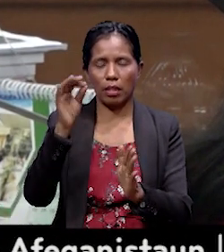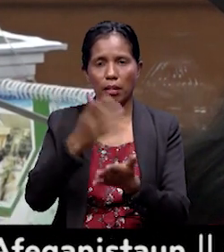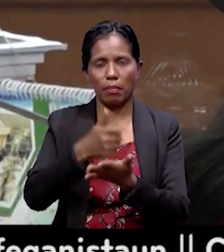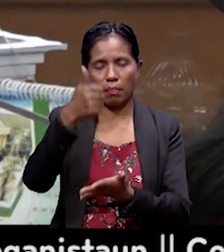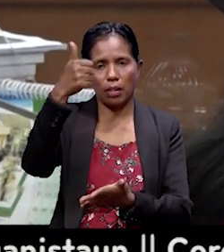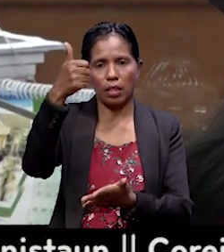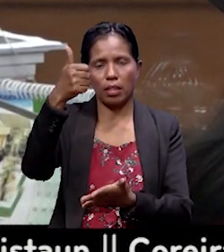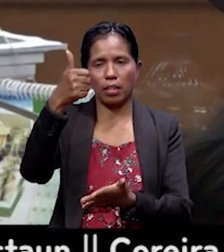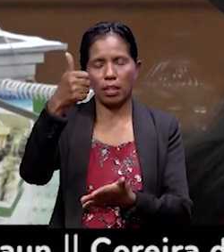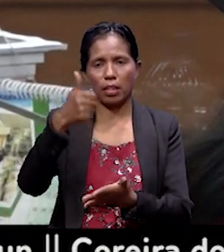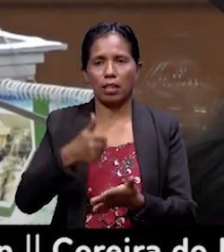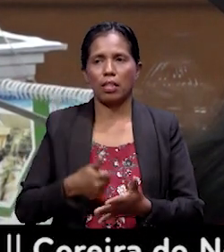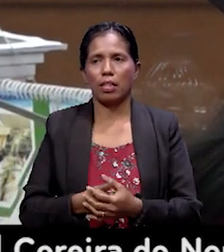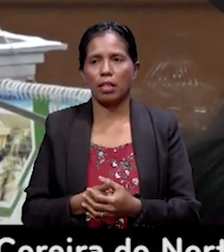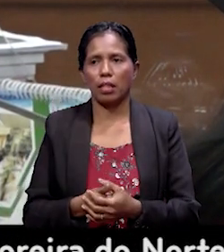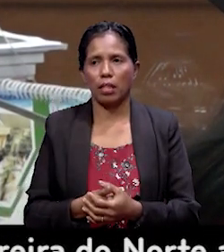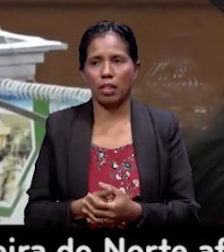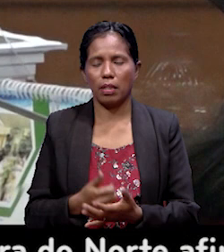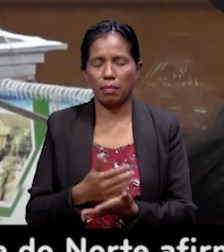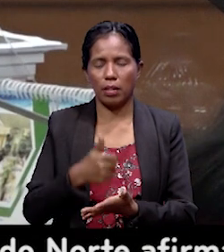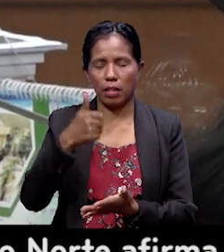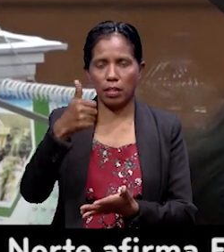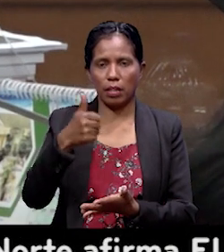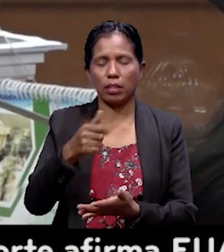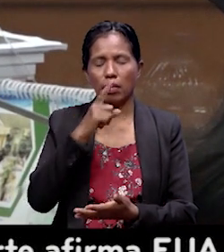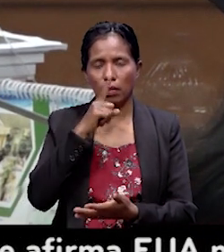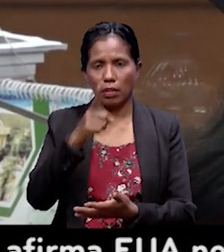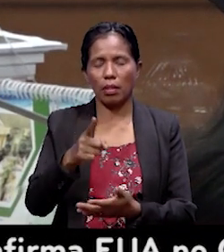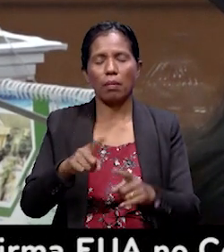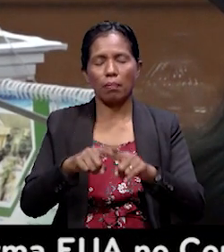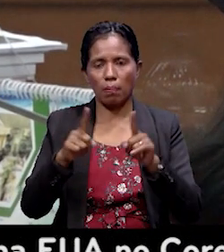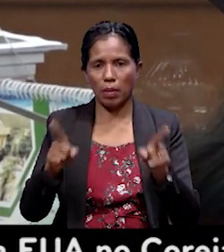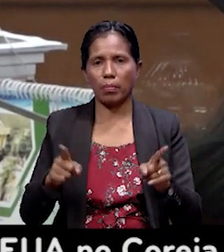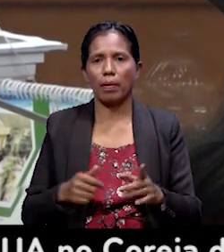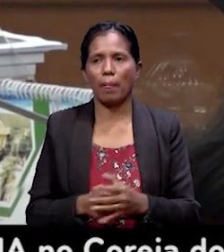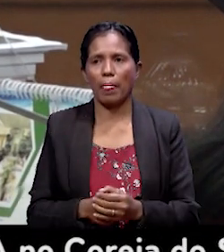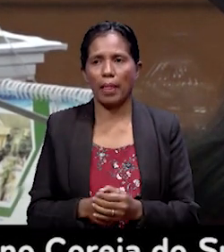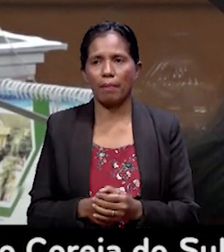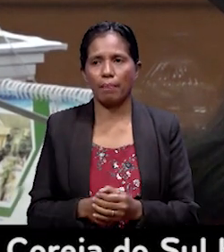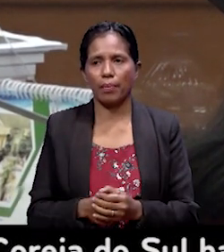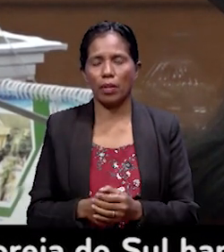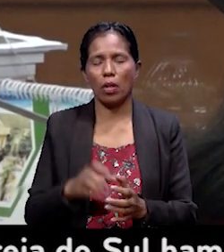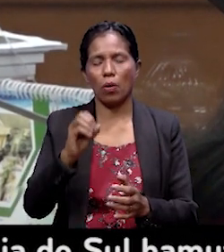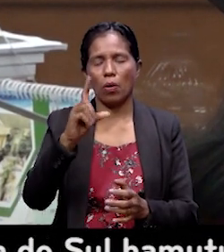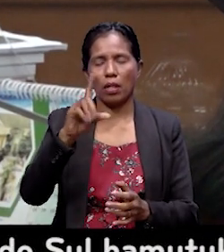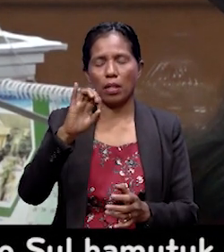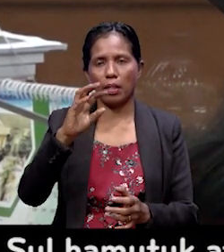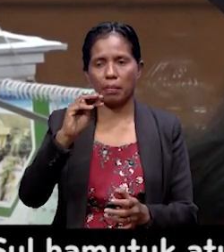retan ranking mundial, lá aos deitos, mas vemos recorde olímpico